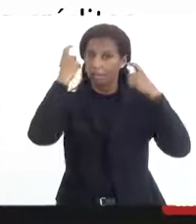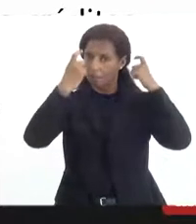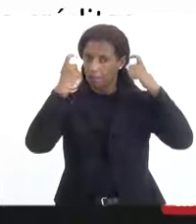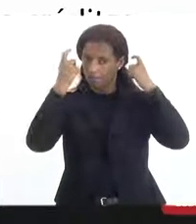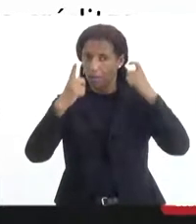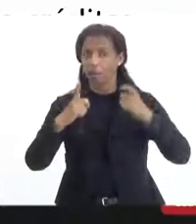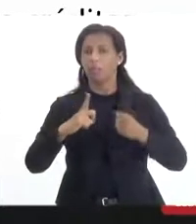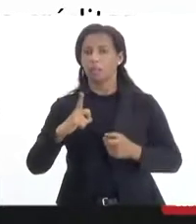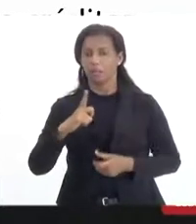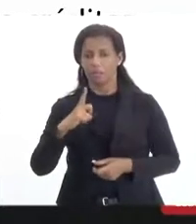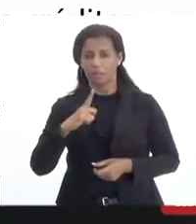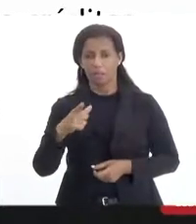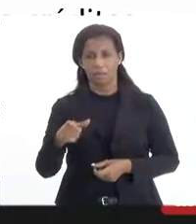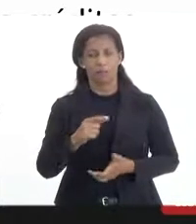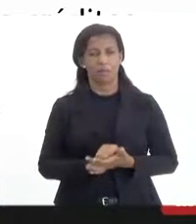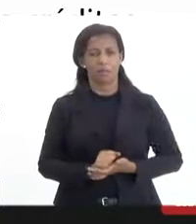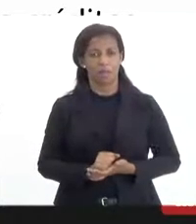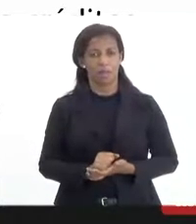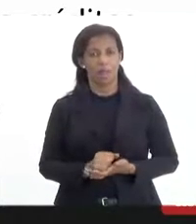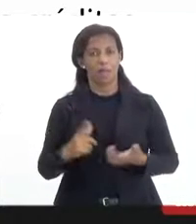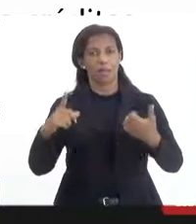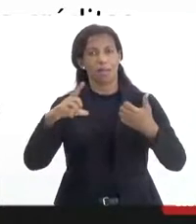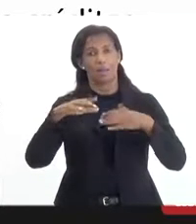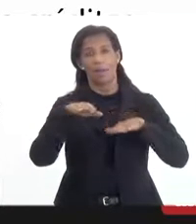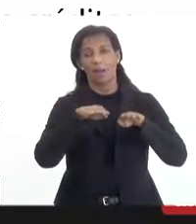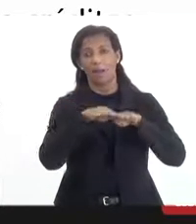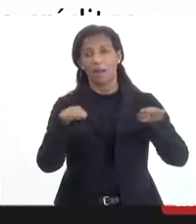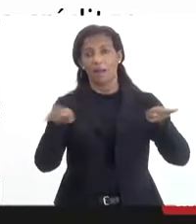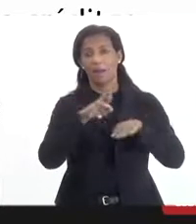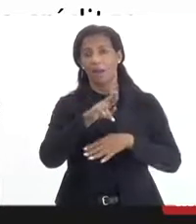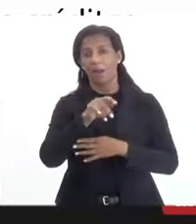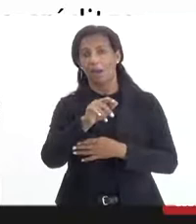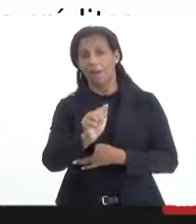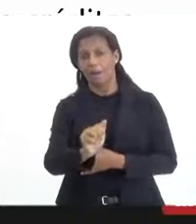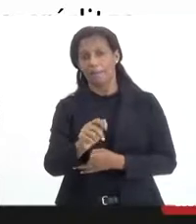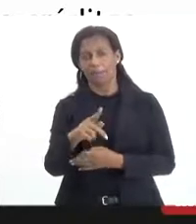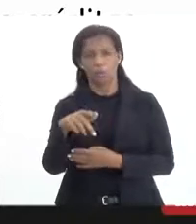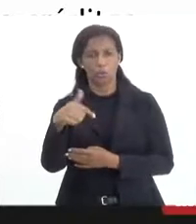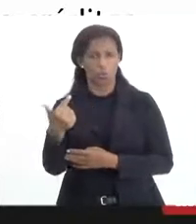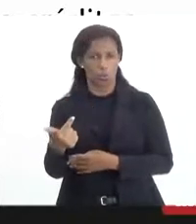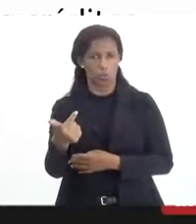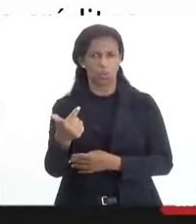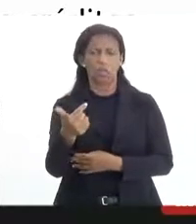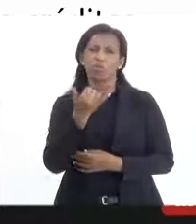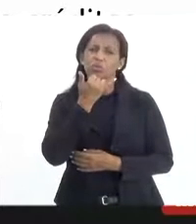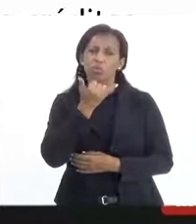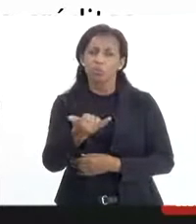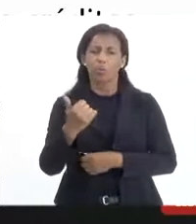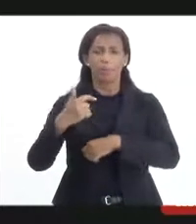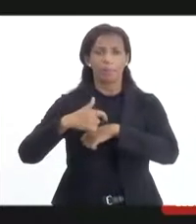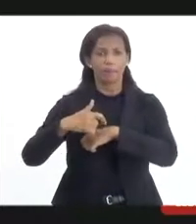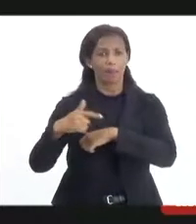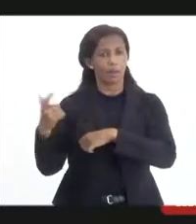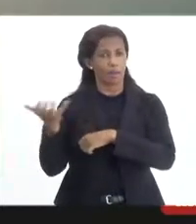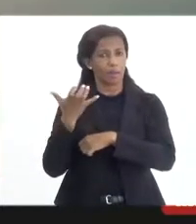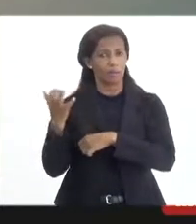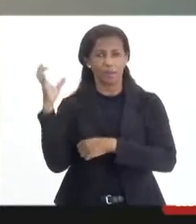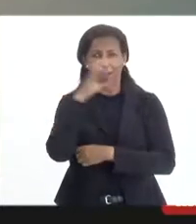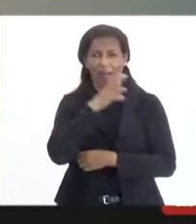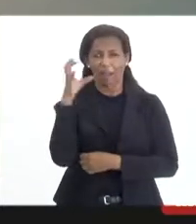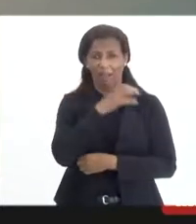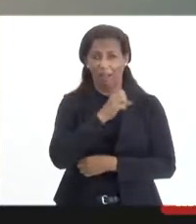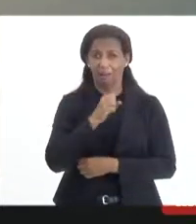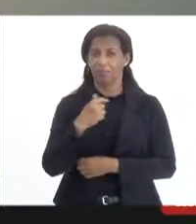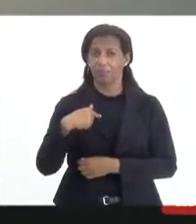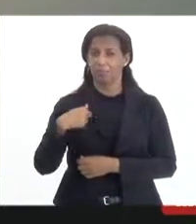de dispositivos, inclusive válidos na Ramp 12. Por hora, era isso que a gente tinha para dizer, tá? Desculpa ter falado rápido, mas